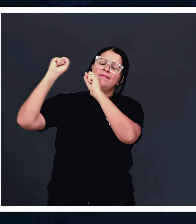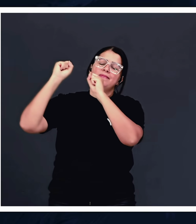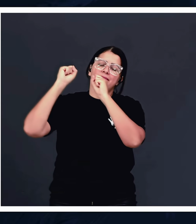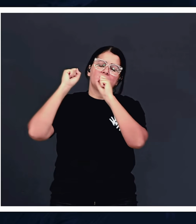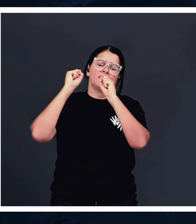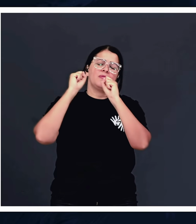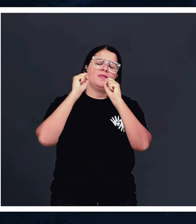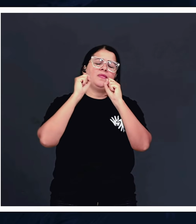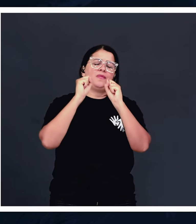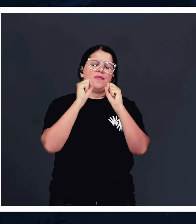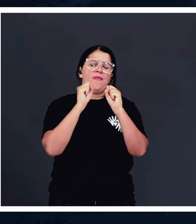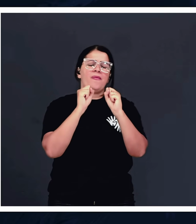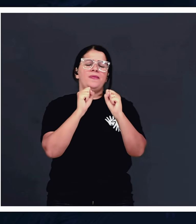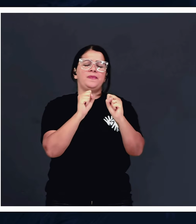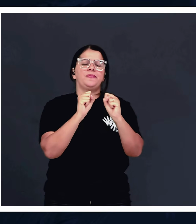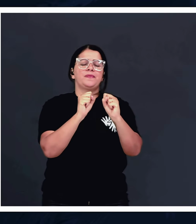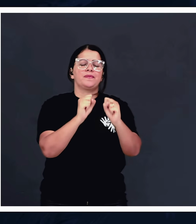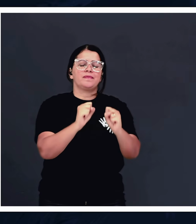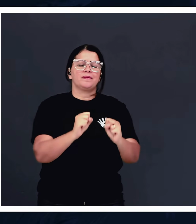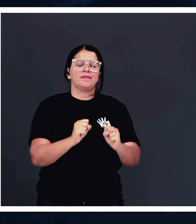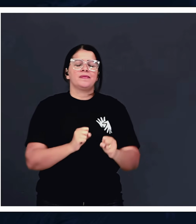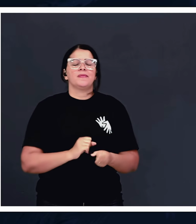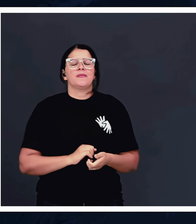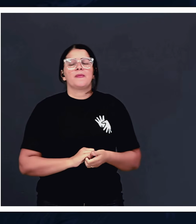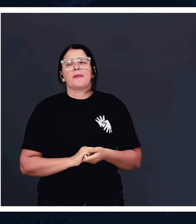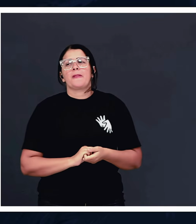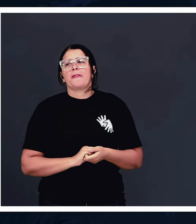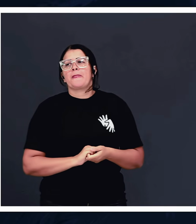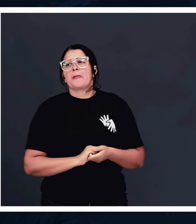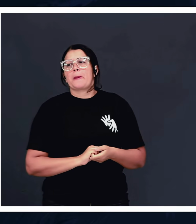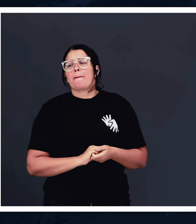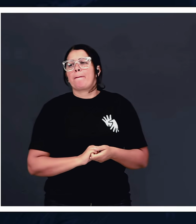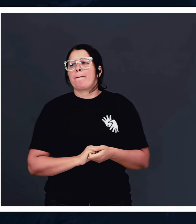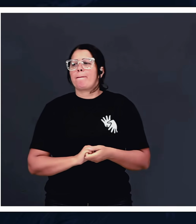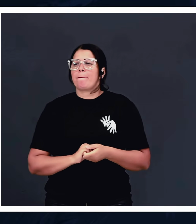com poder,